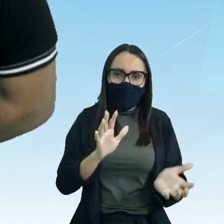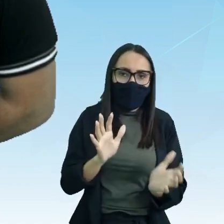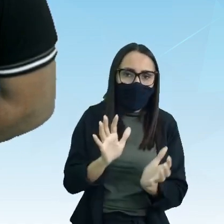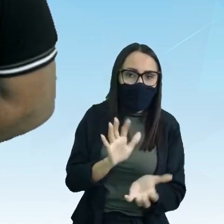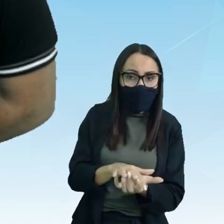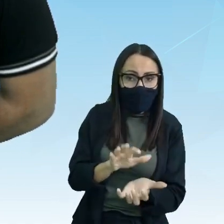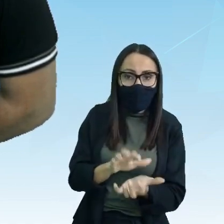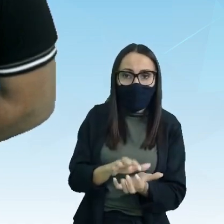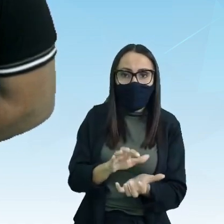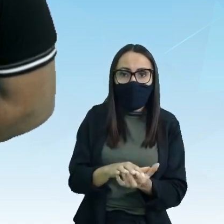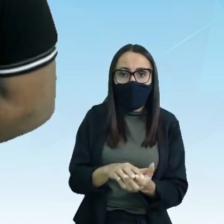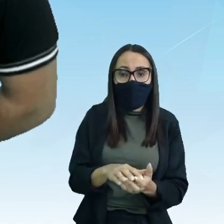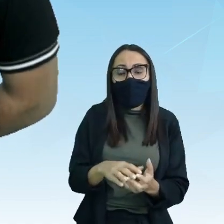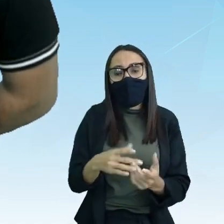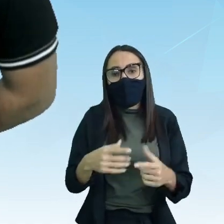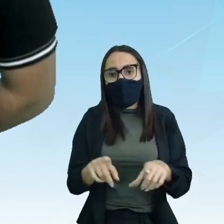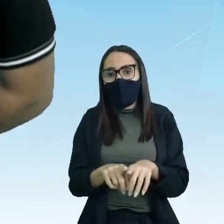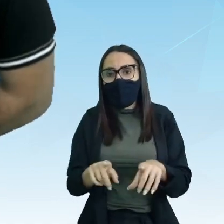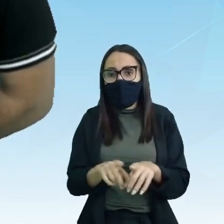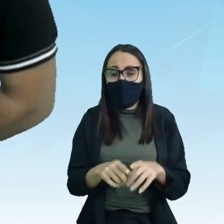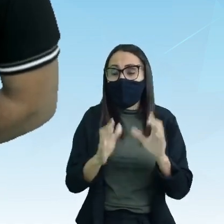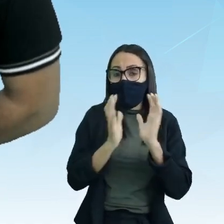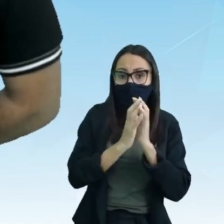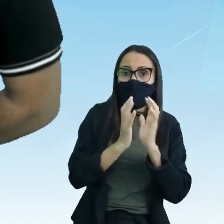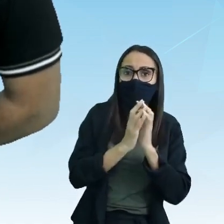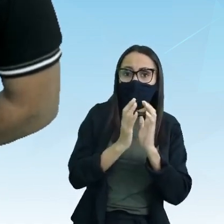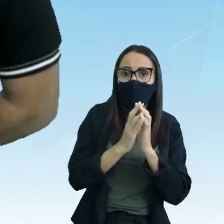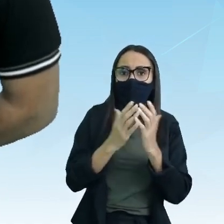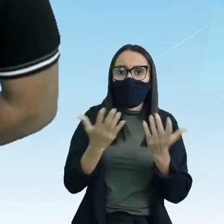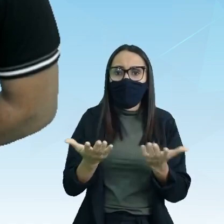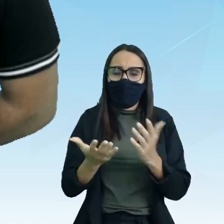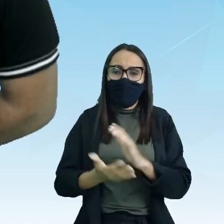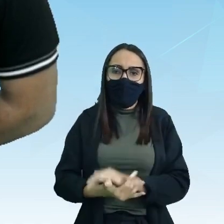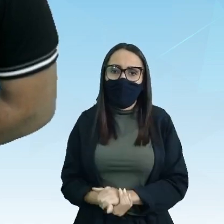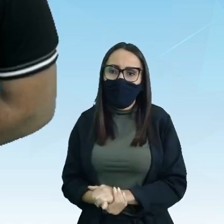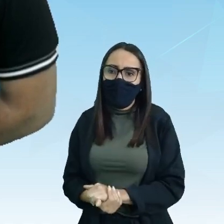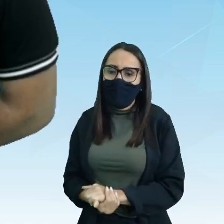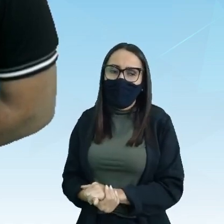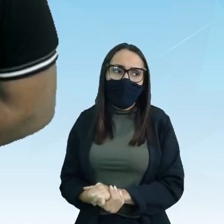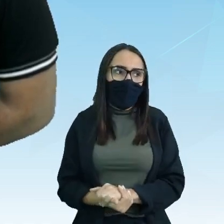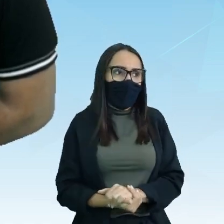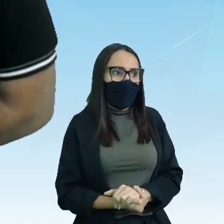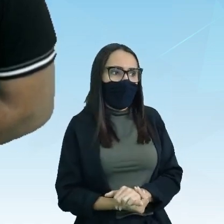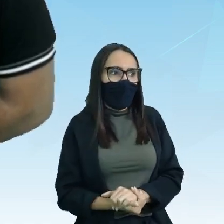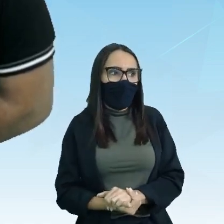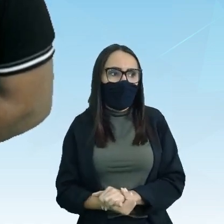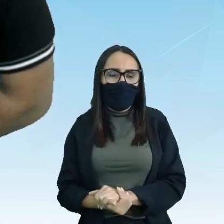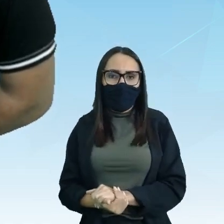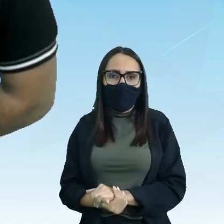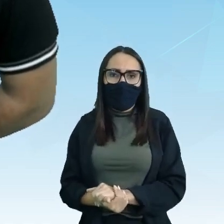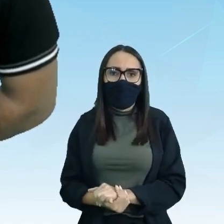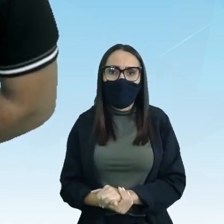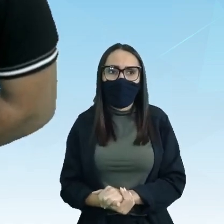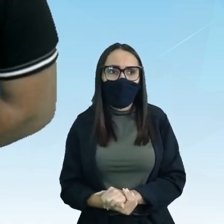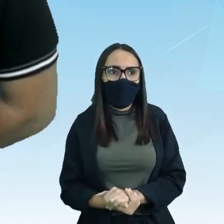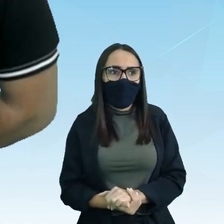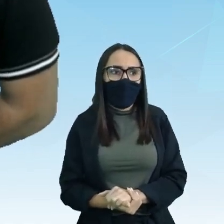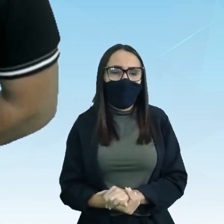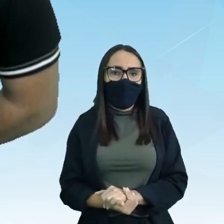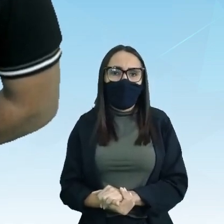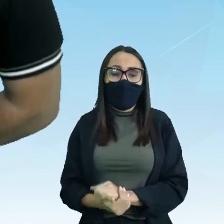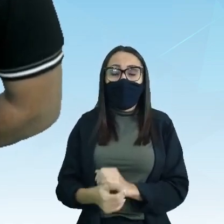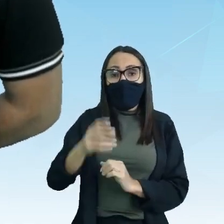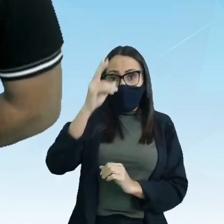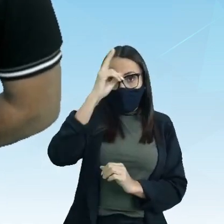também da cidade, não só de Recife, aliás, do estado, e também, quiçá, do Nordeste, Do Nordeste. certo? O peso.